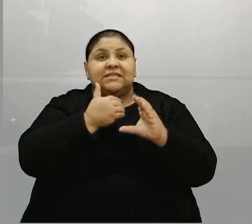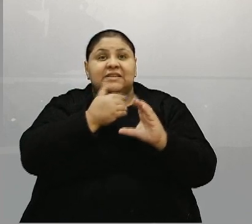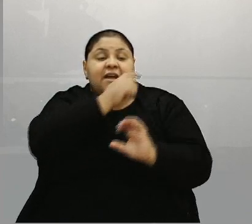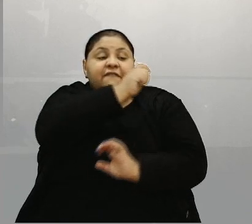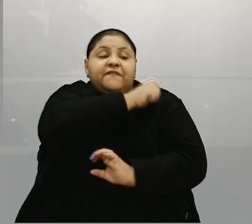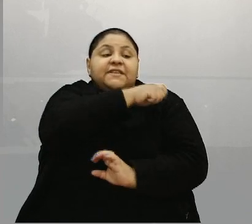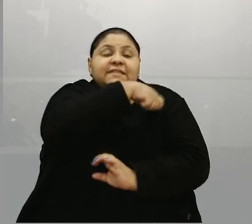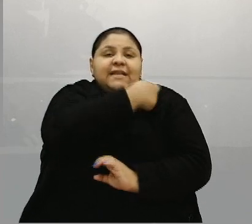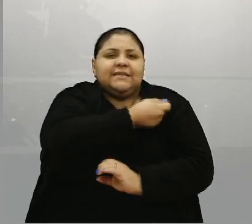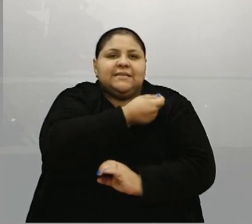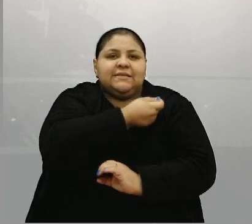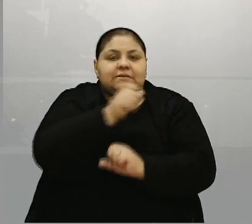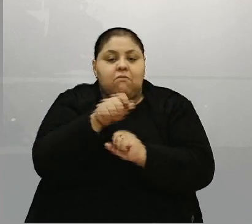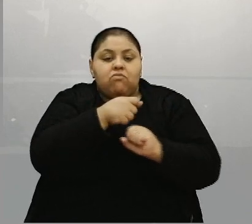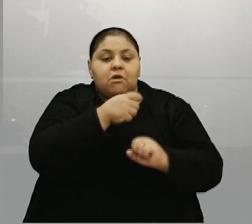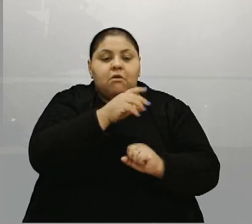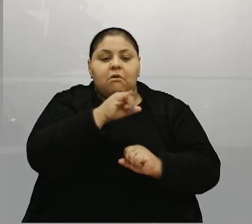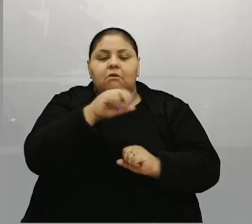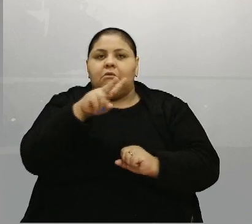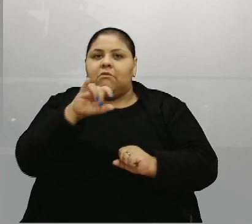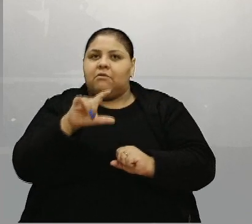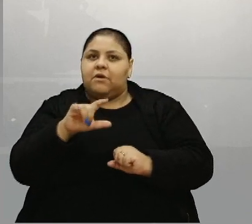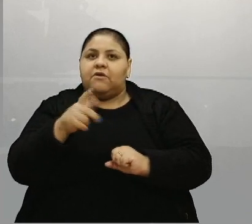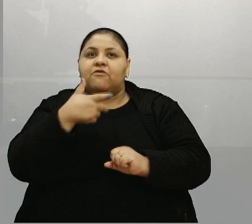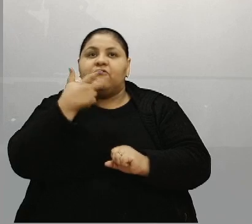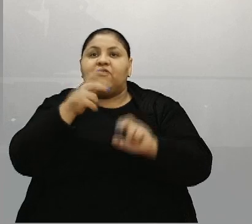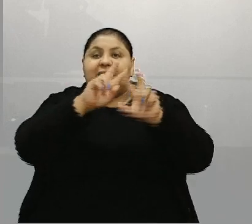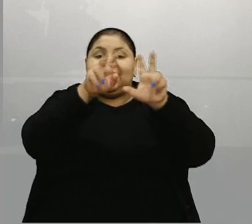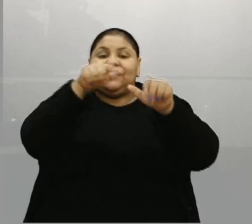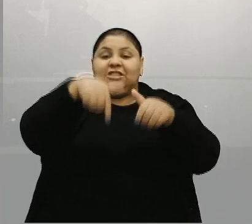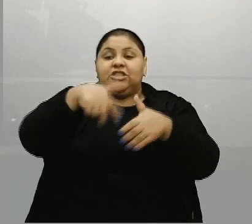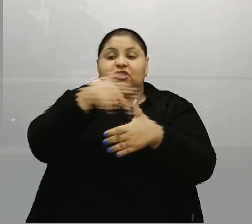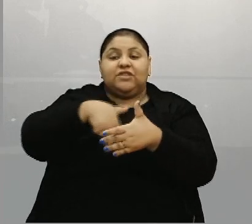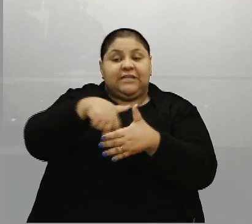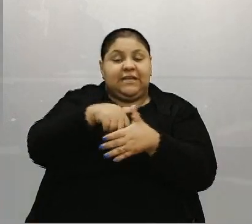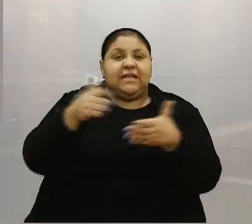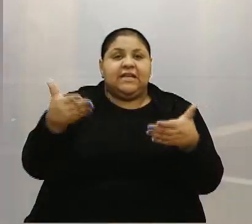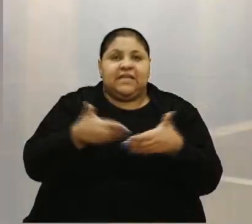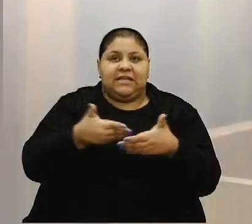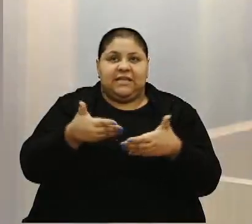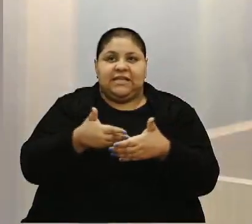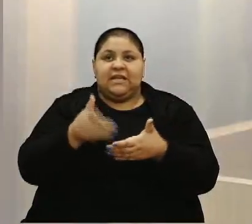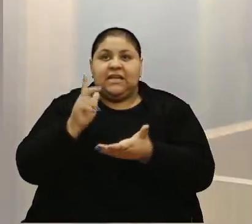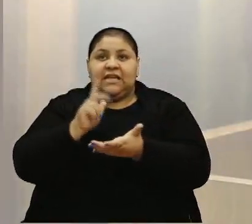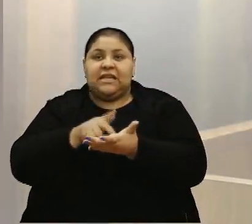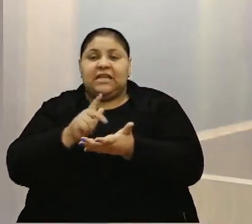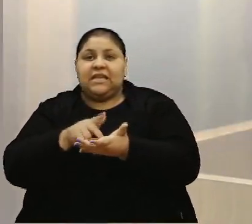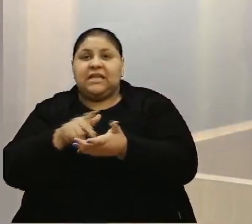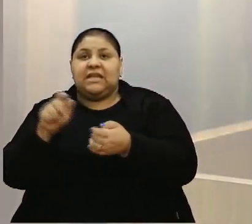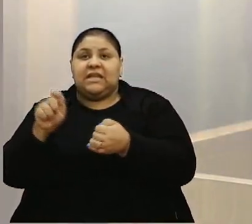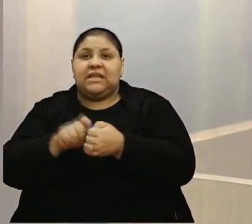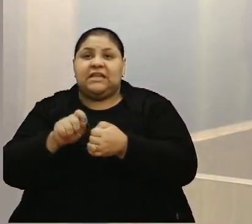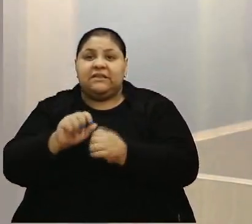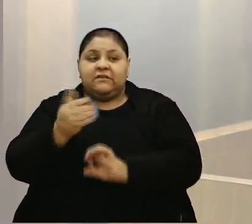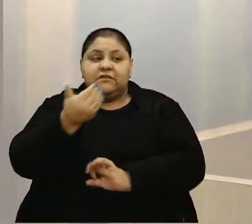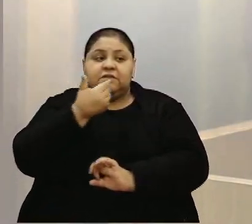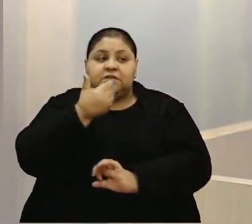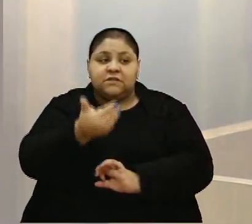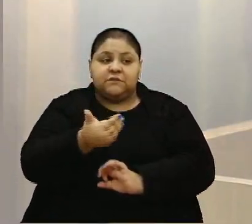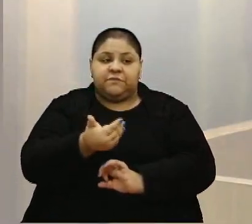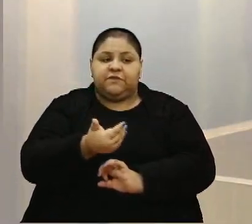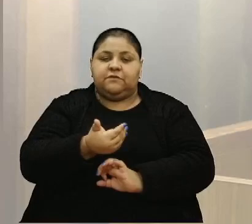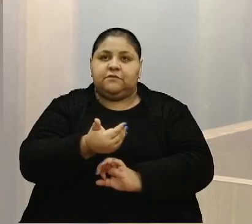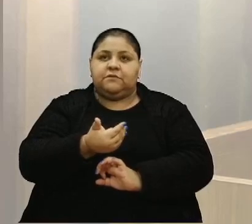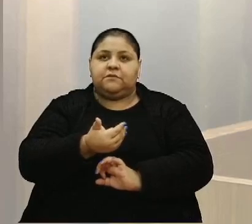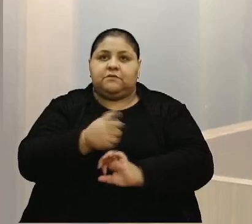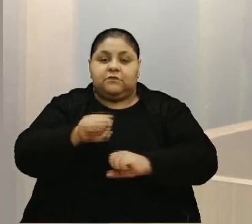Civil. Então, trazer esse assunto aqui na tribuna hoje é justamente para fazer esse pedido, esse apelo